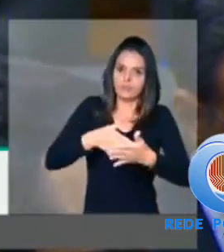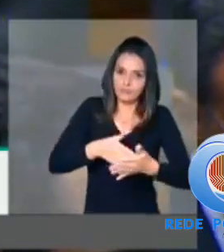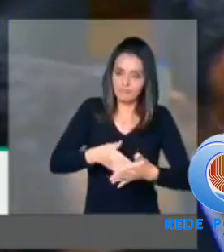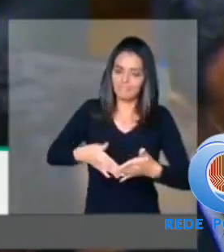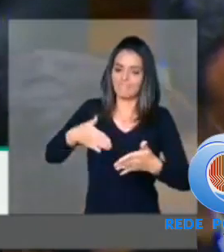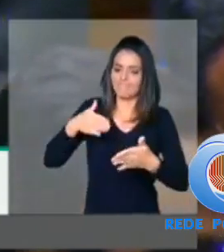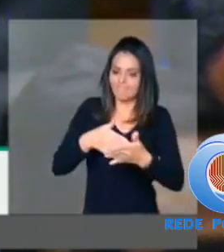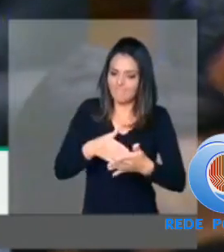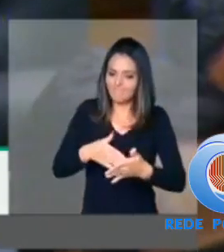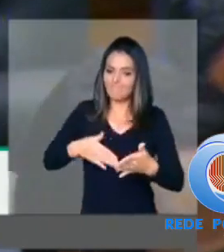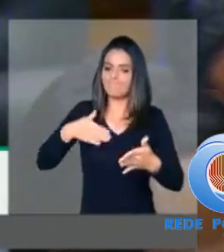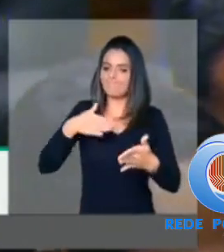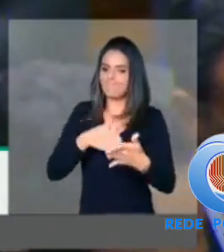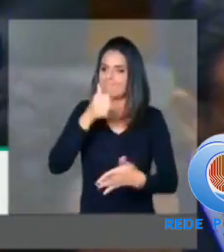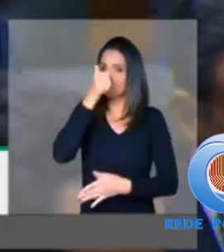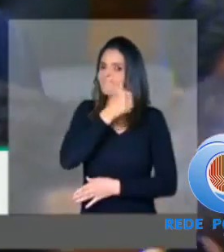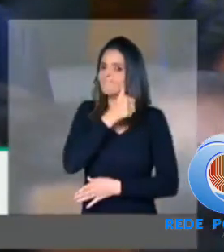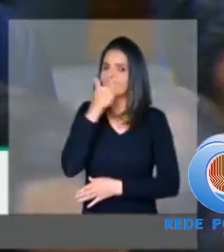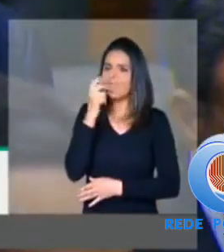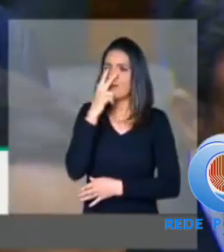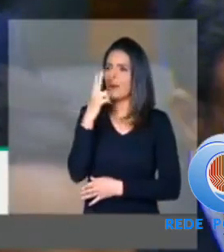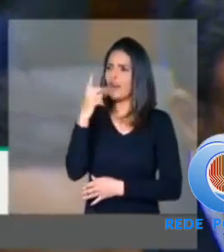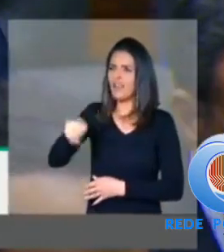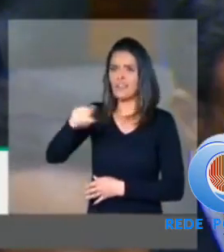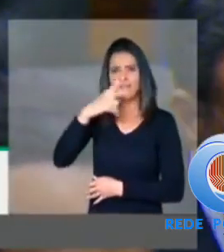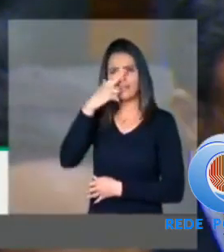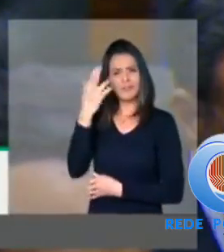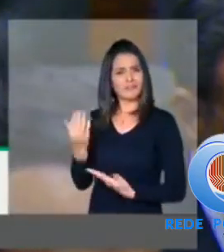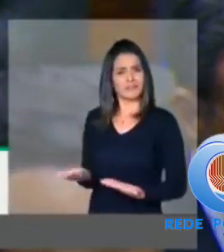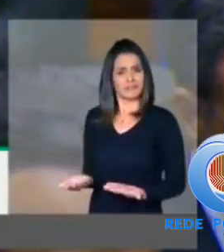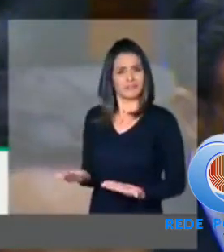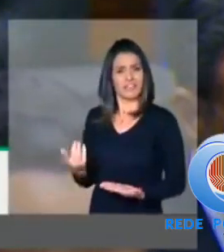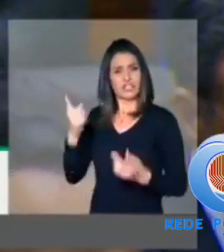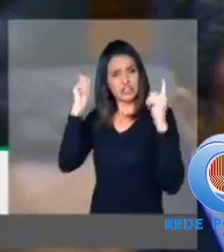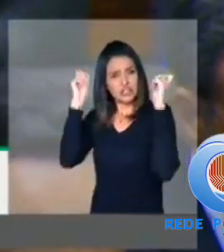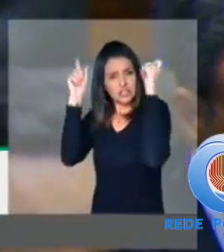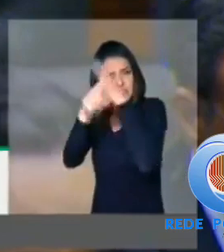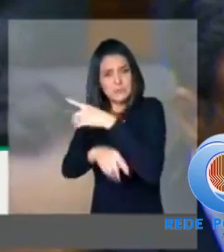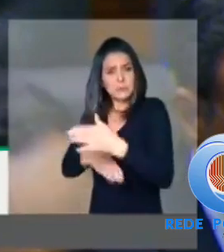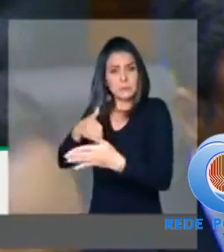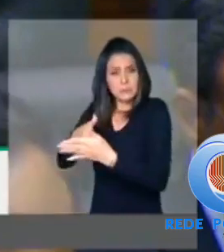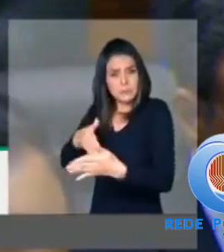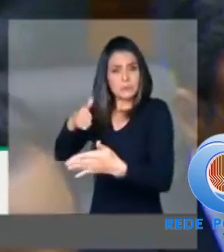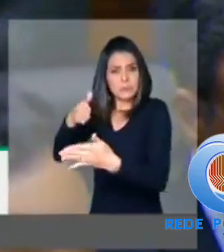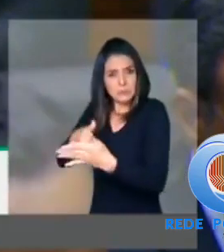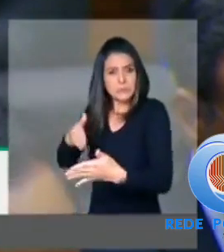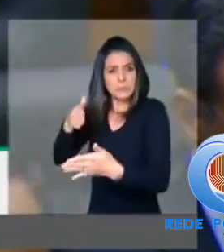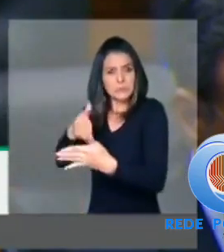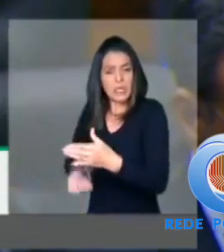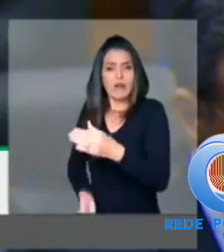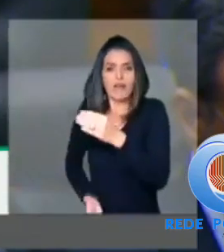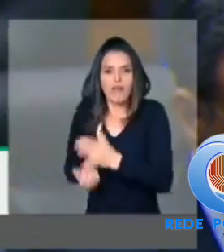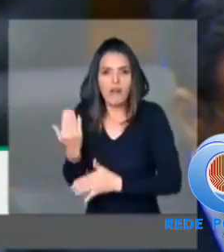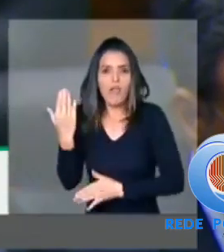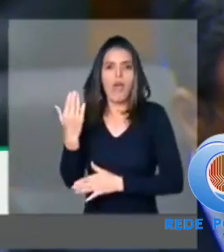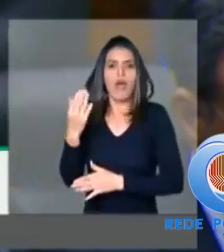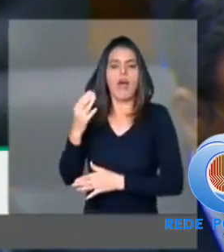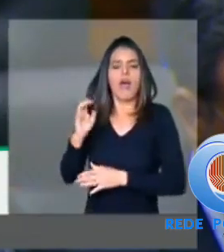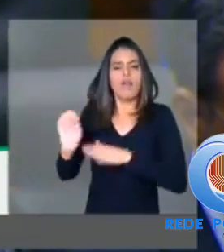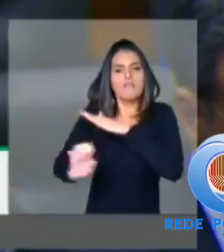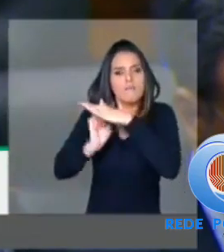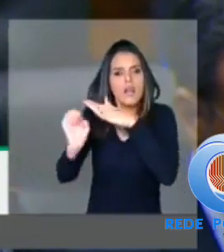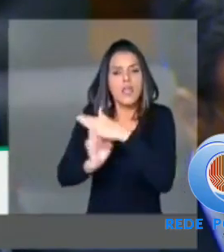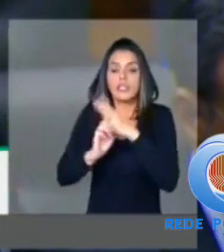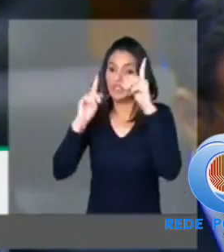A forma como o empreendedor é marginalizado e todas as dificuldades que ele encontra para manter os seus empreendimentos. Então nós